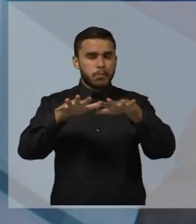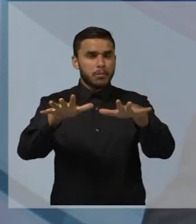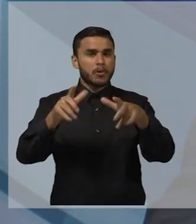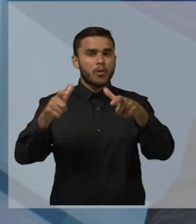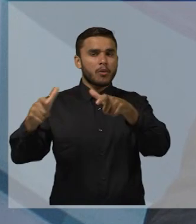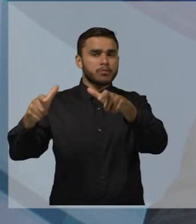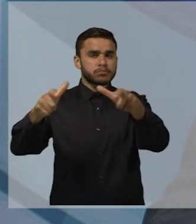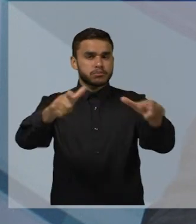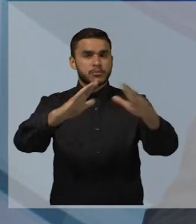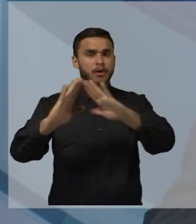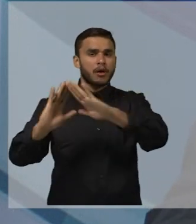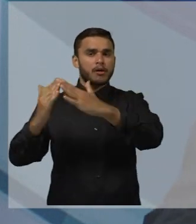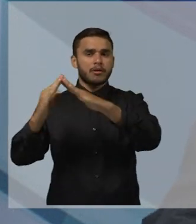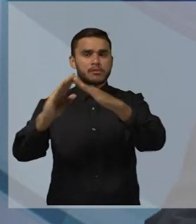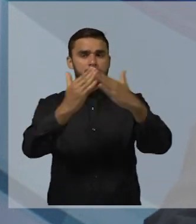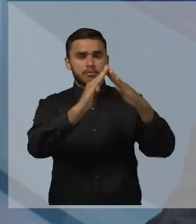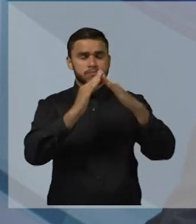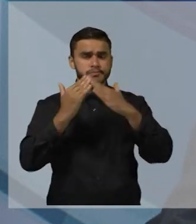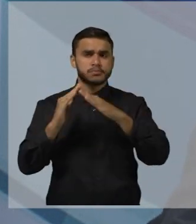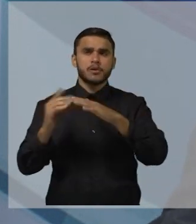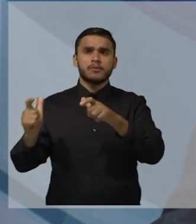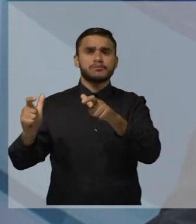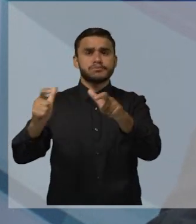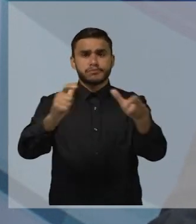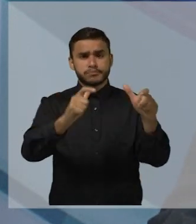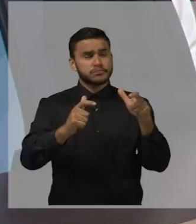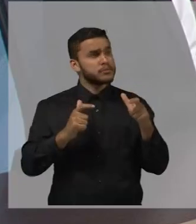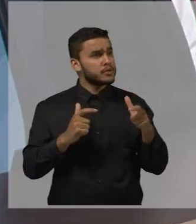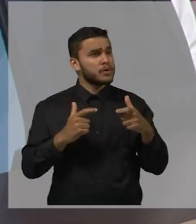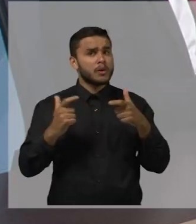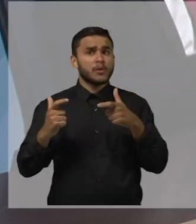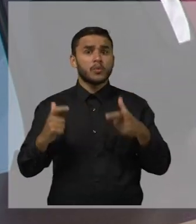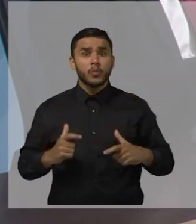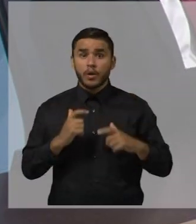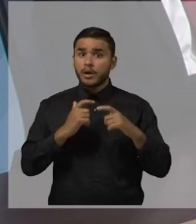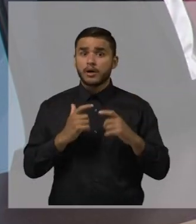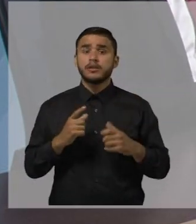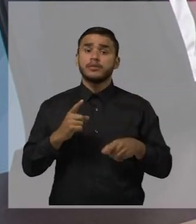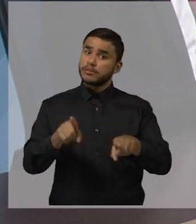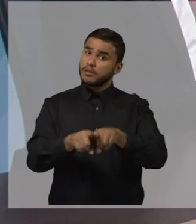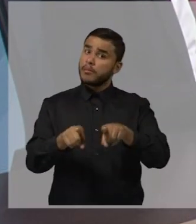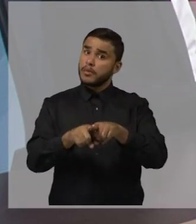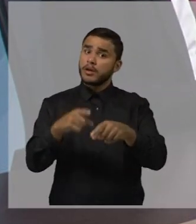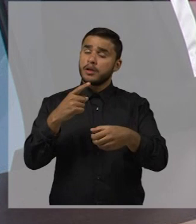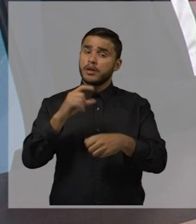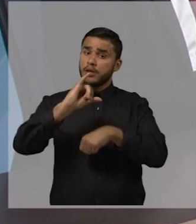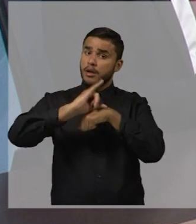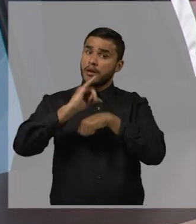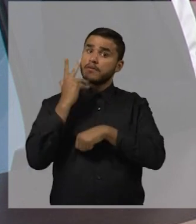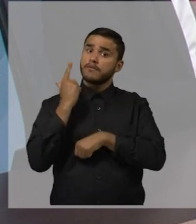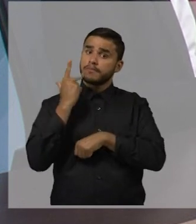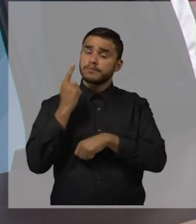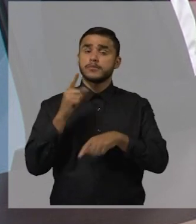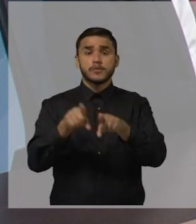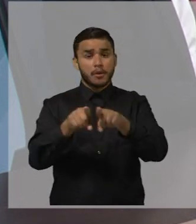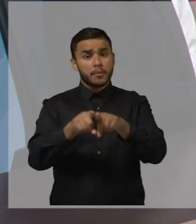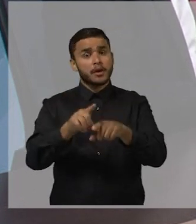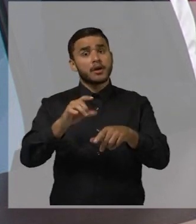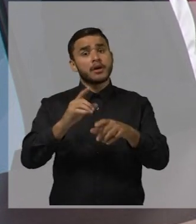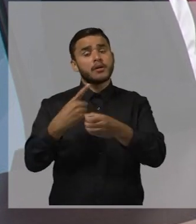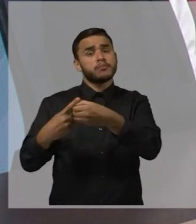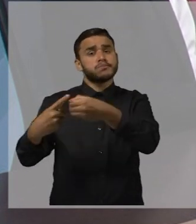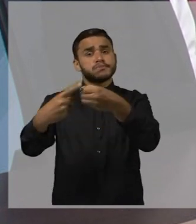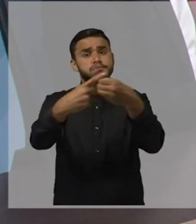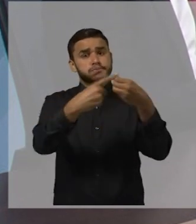dos bairros nas periferias das nossas cidades, inclusive no interior. Qual é o grande problema?